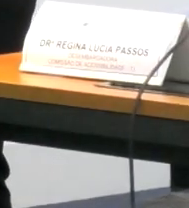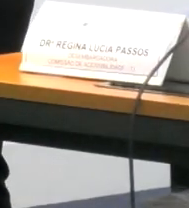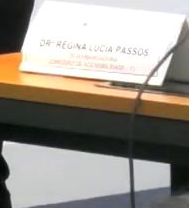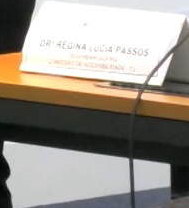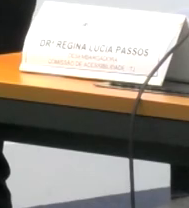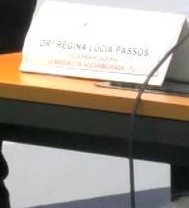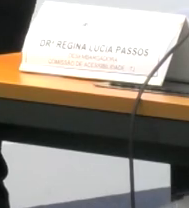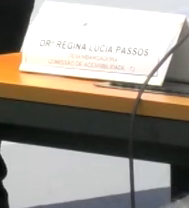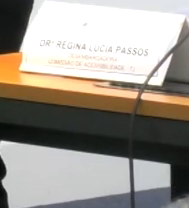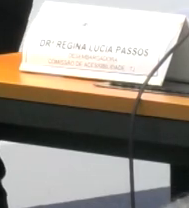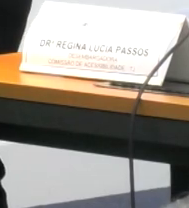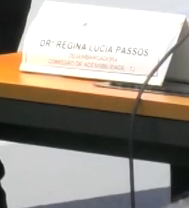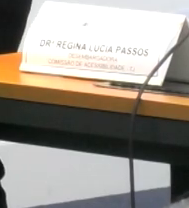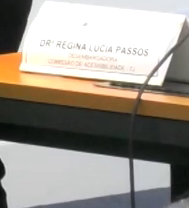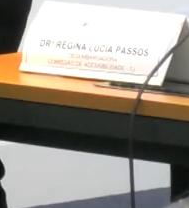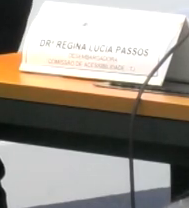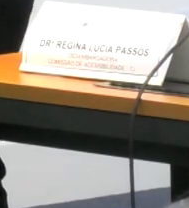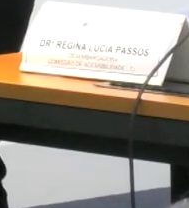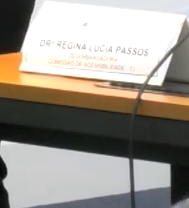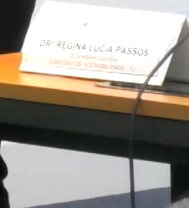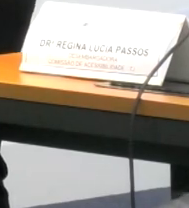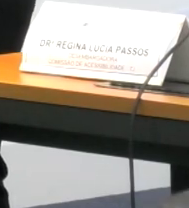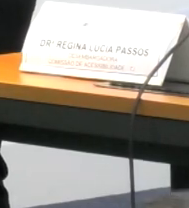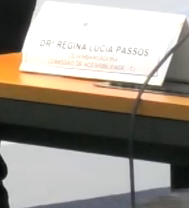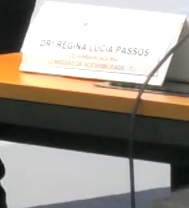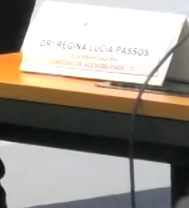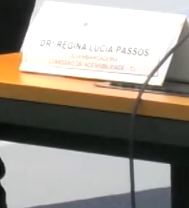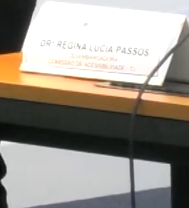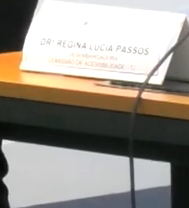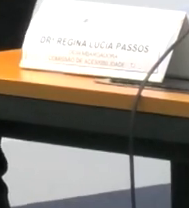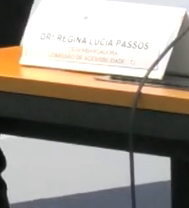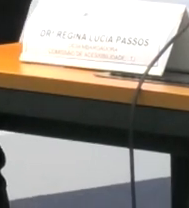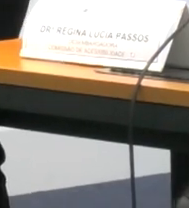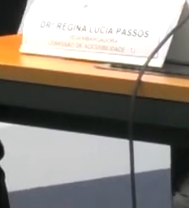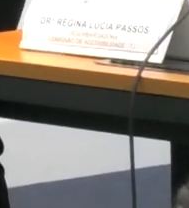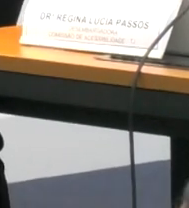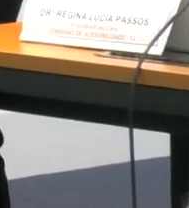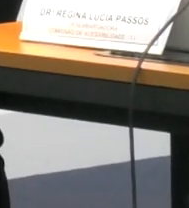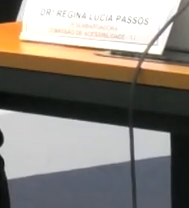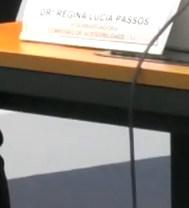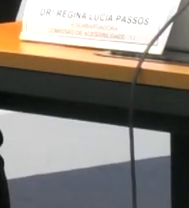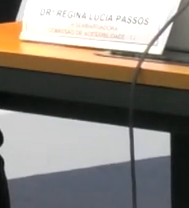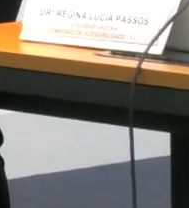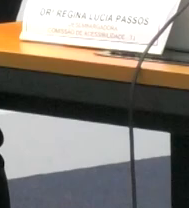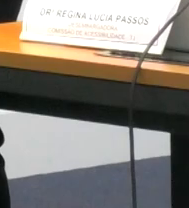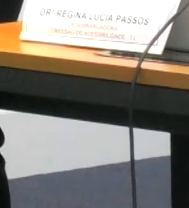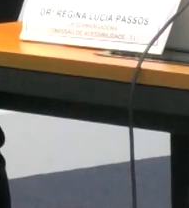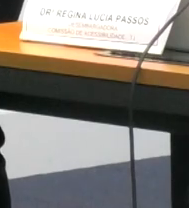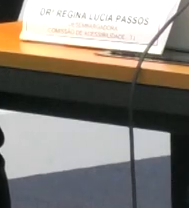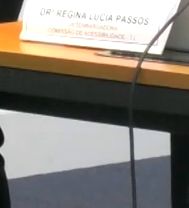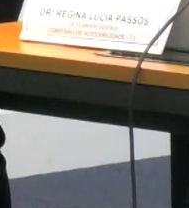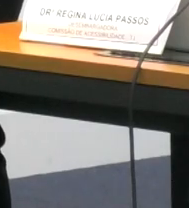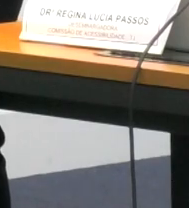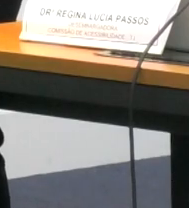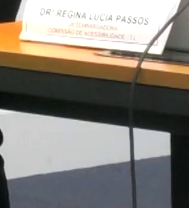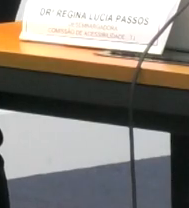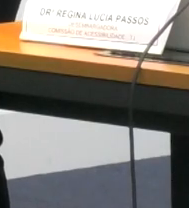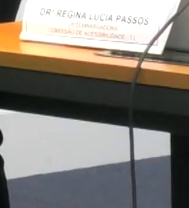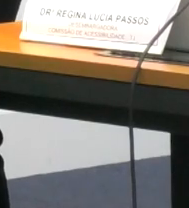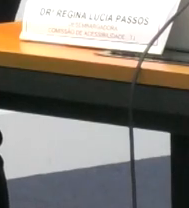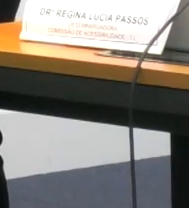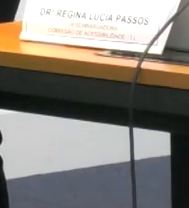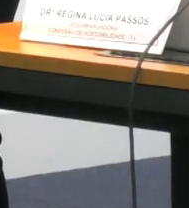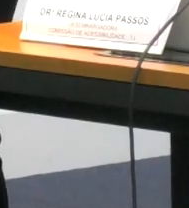uma coisa não funciona sem a outra as 40 horas que como é seu nome Juni ara pontuou aqui as 40 horas é